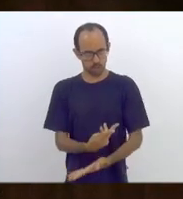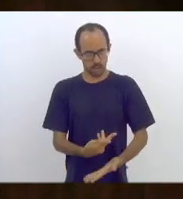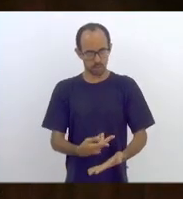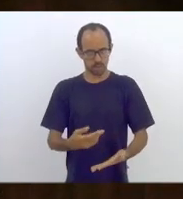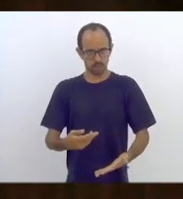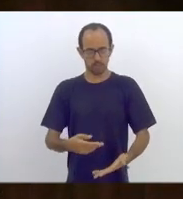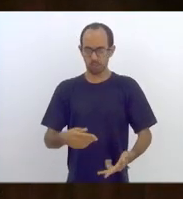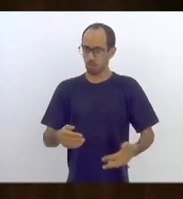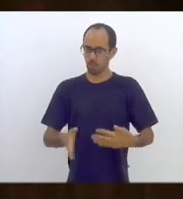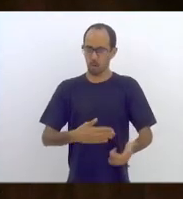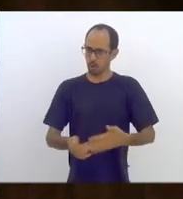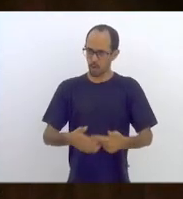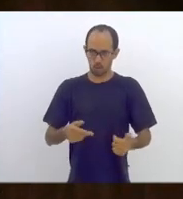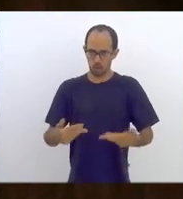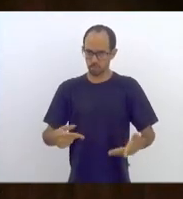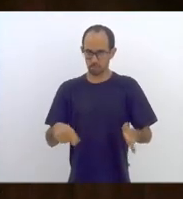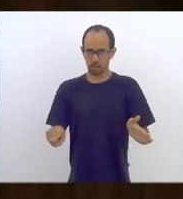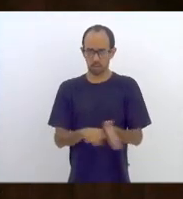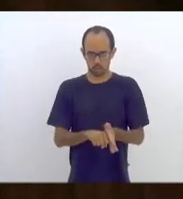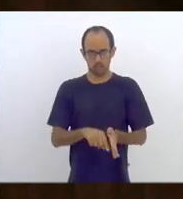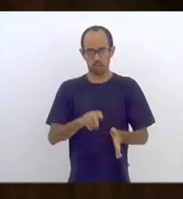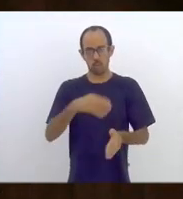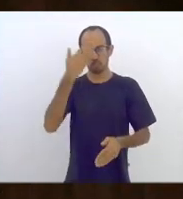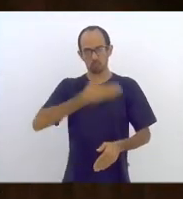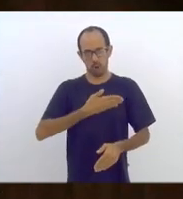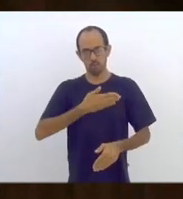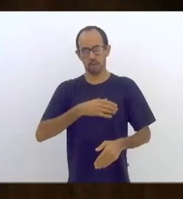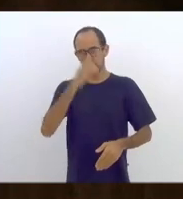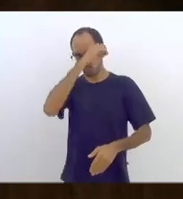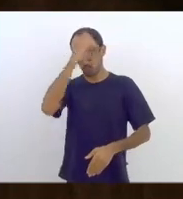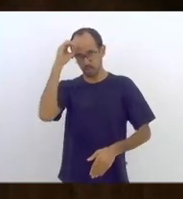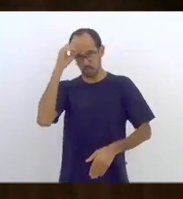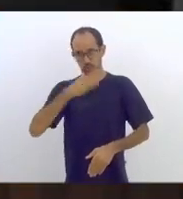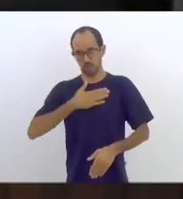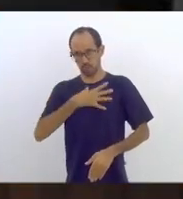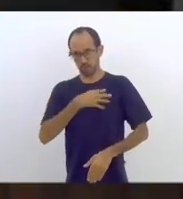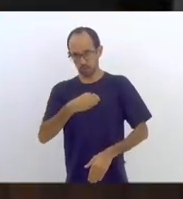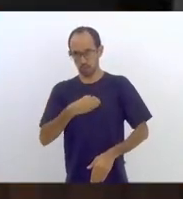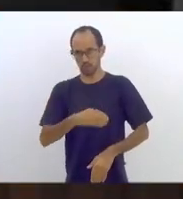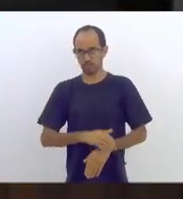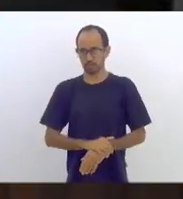provar a inocência do meu filho muito obrigado presidente